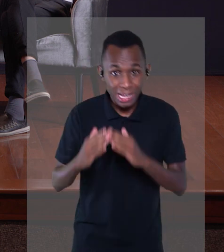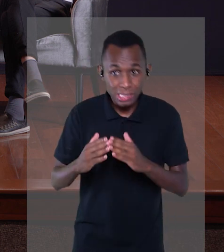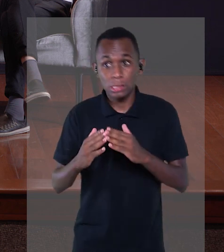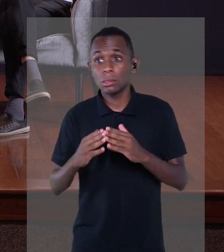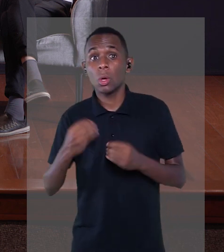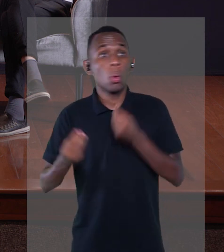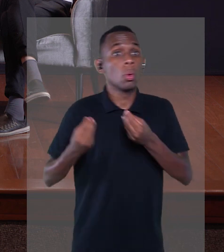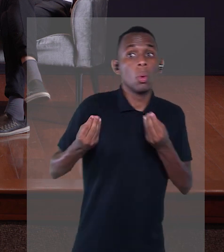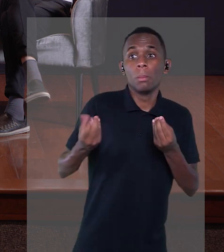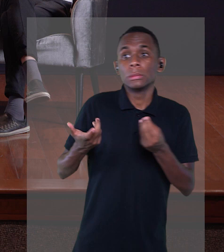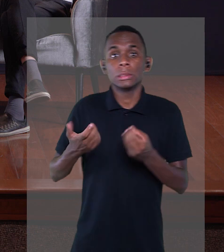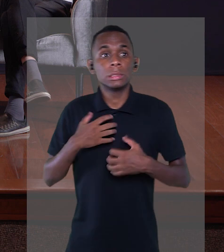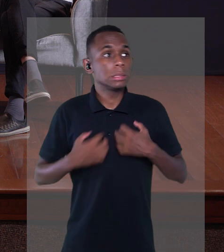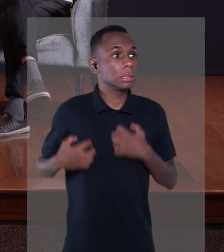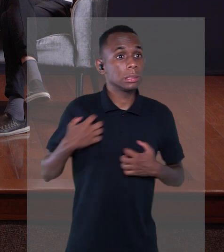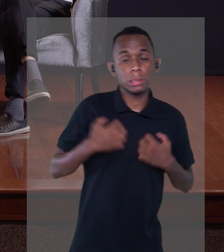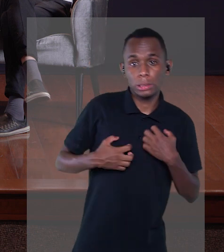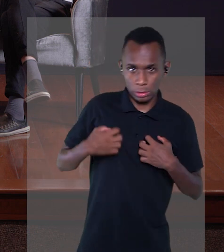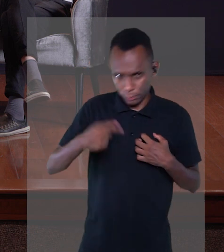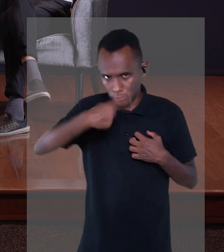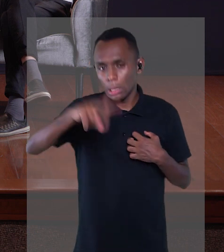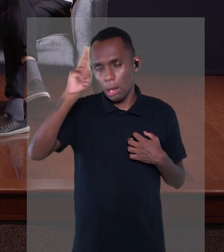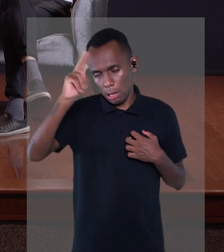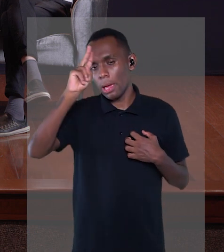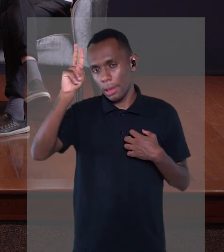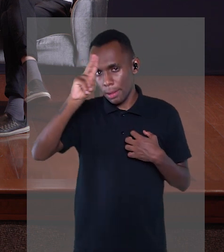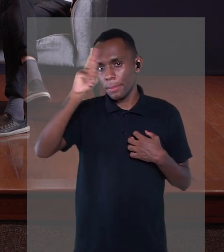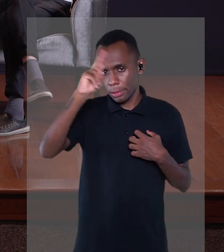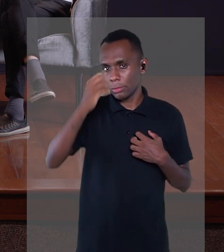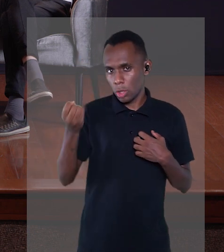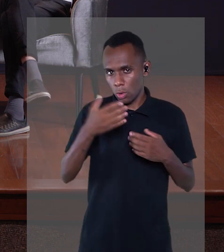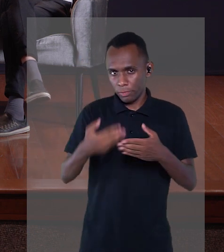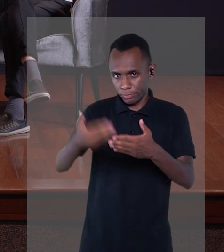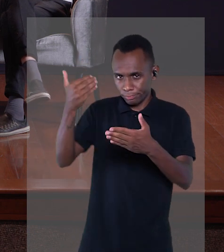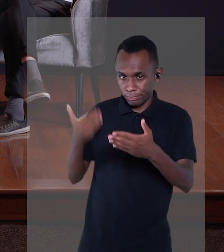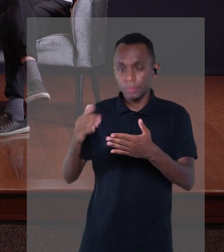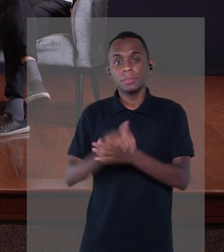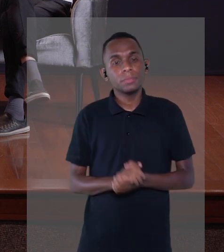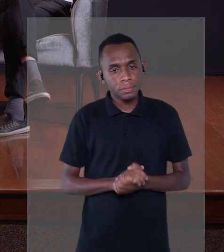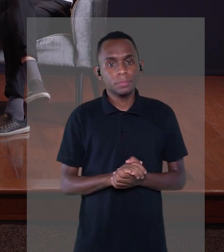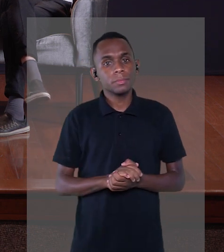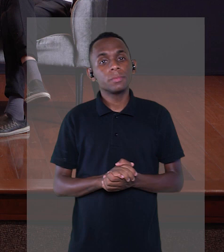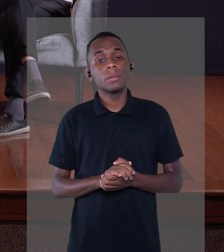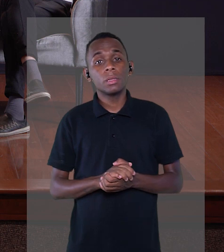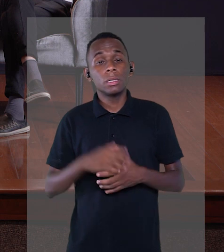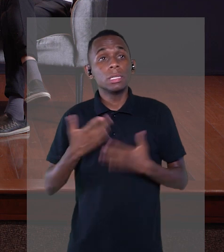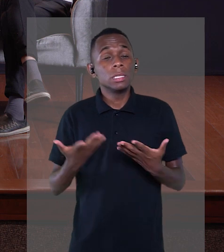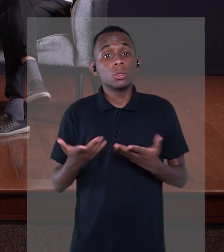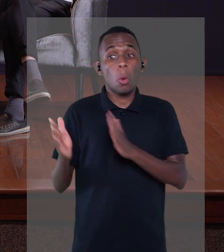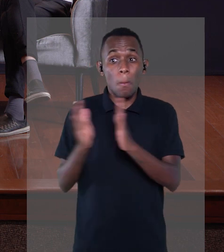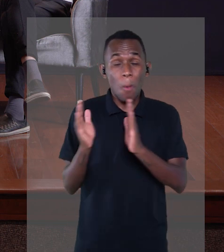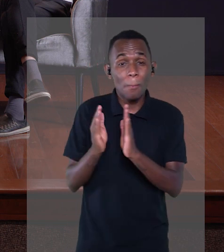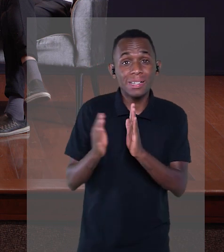que era um momento muito... Todo mundo vai se lembrar disso muito bem, que está muito recente, um momento